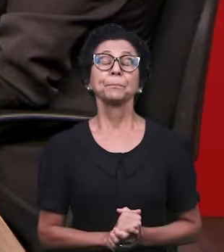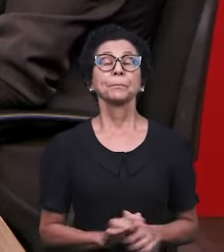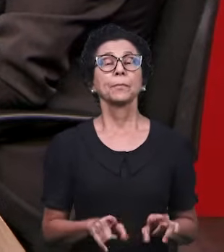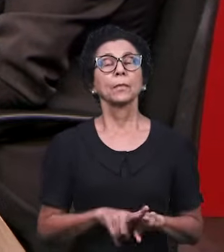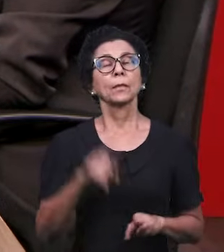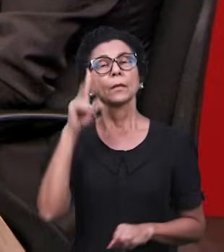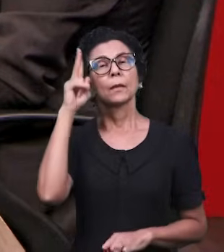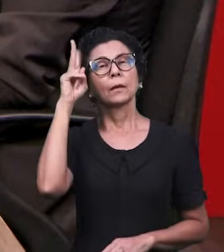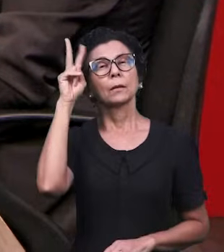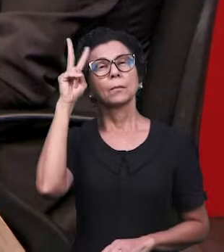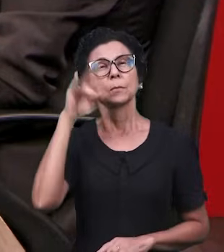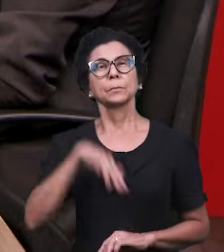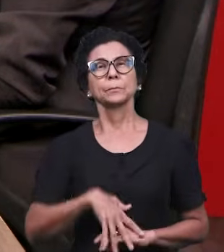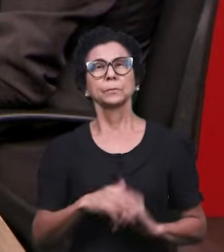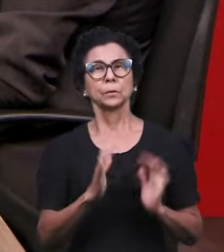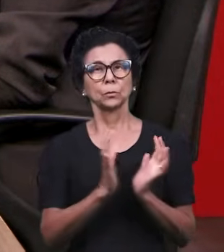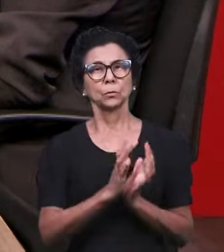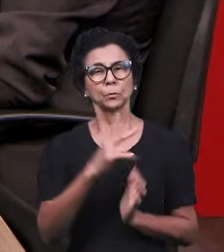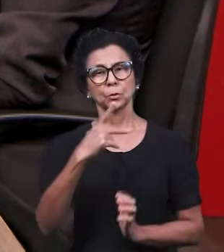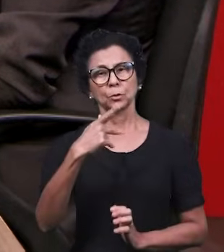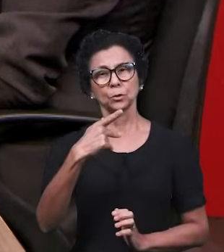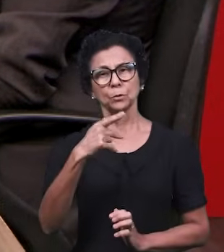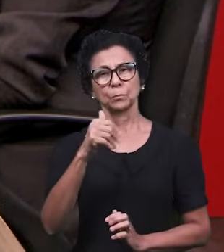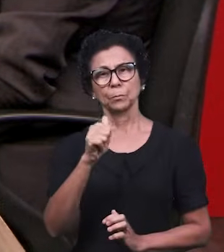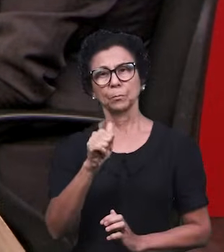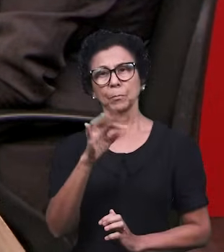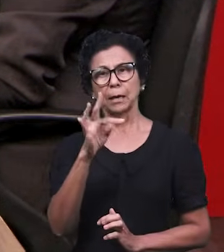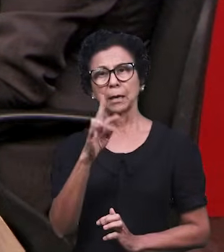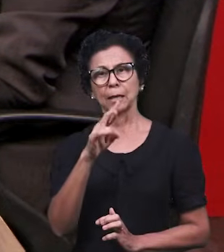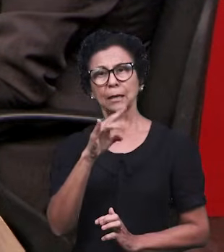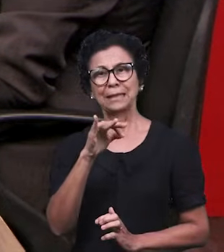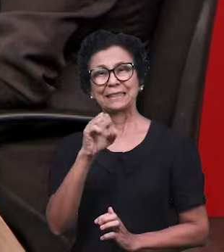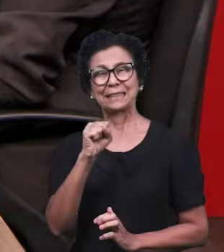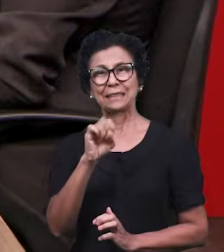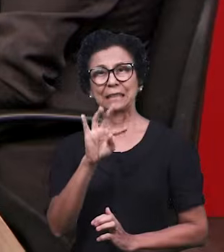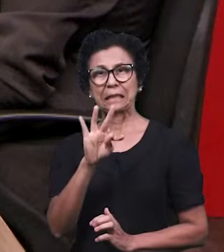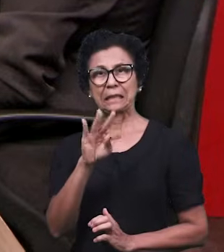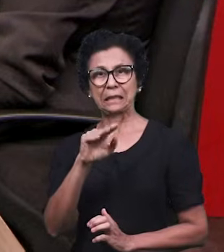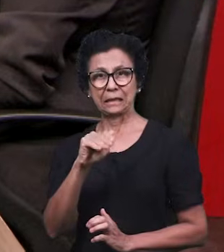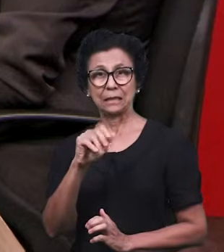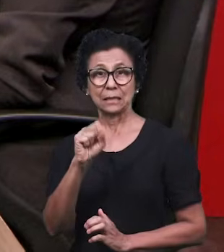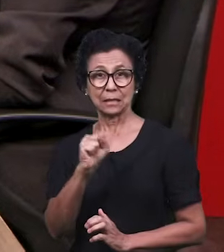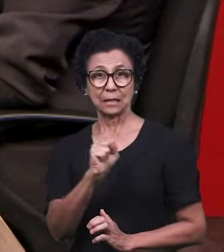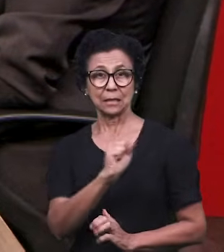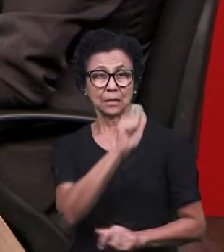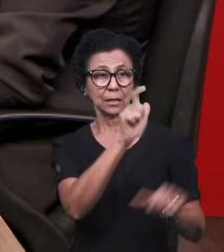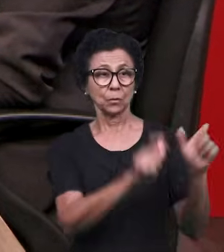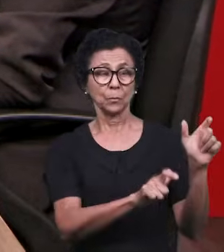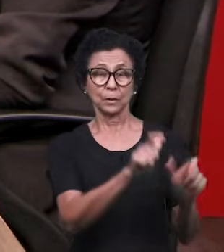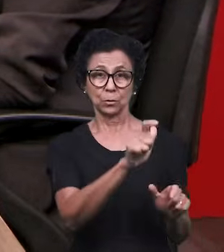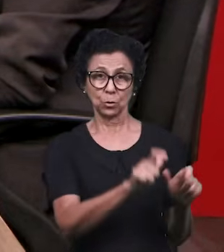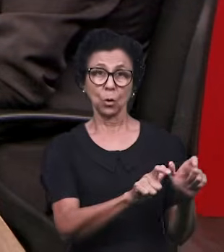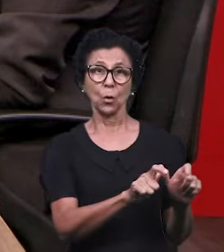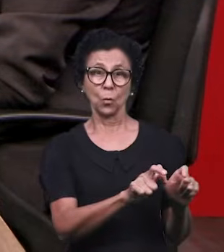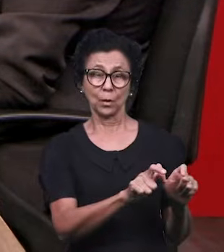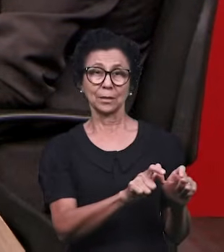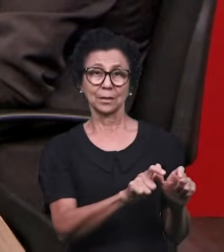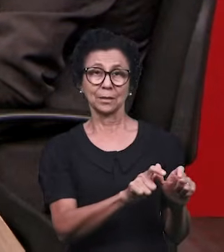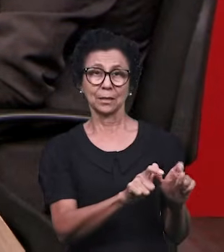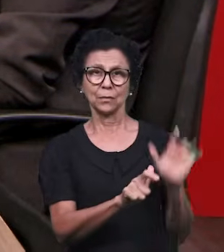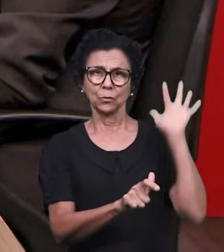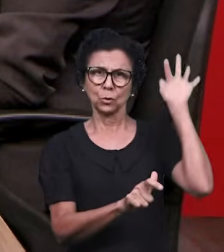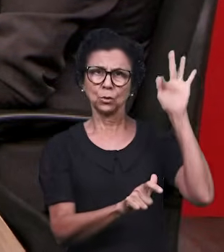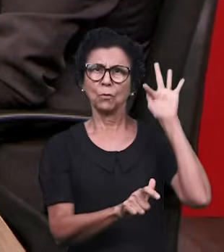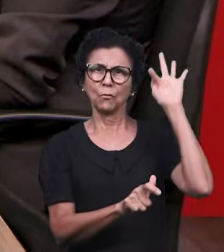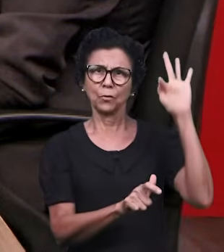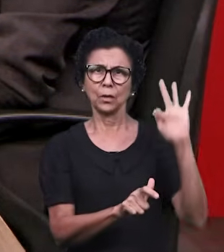que os patristas, né, o pastor Edilson colocou muito bem, que eles eram filósofos. Tinham duas escolas, ali a escola de